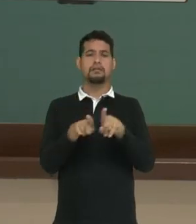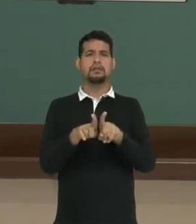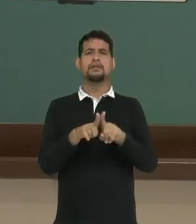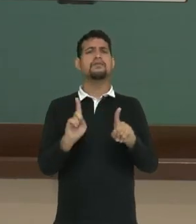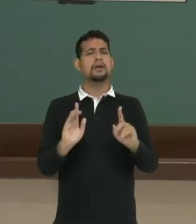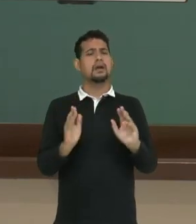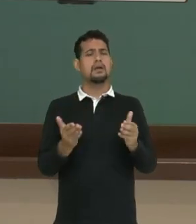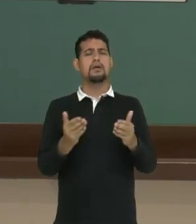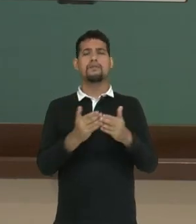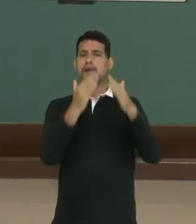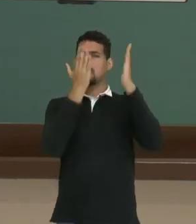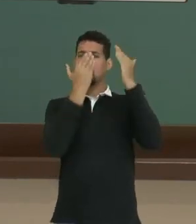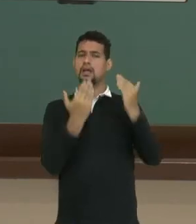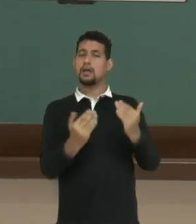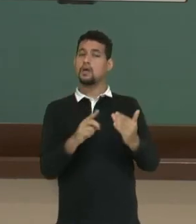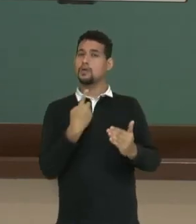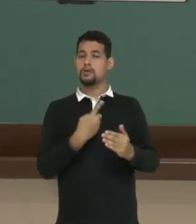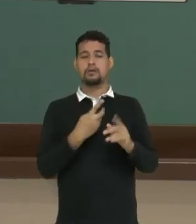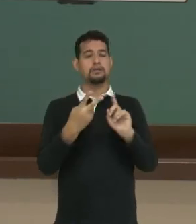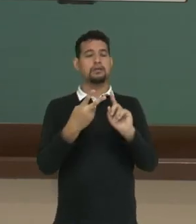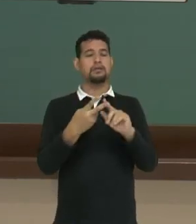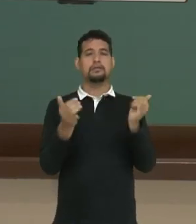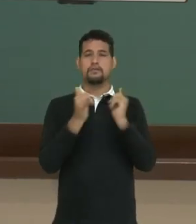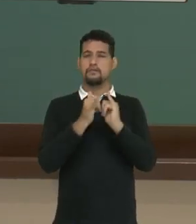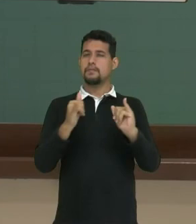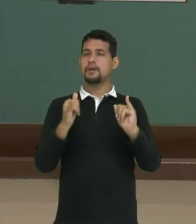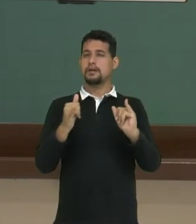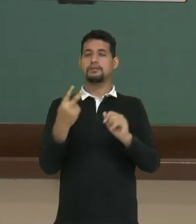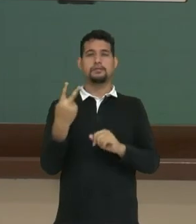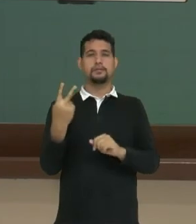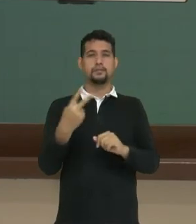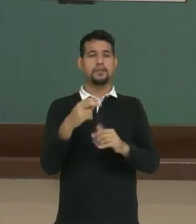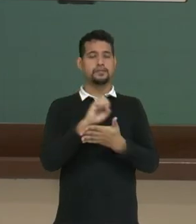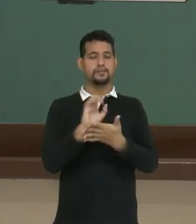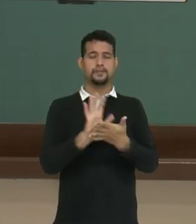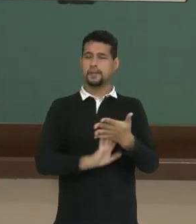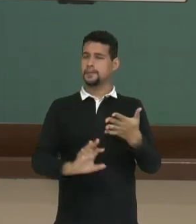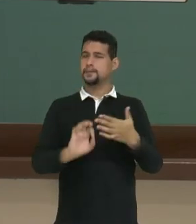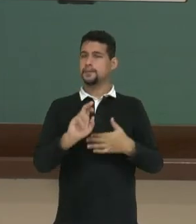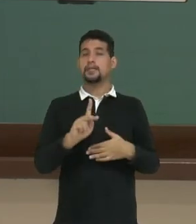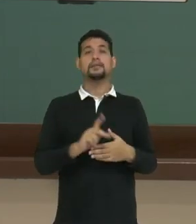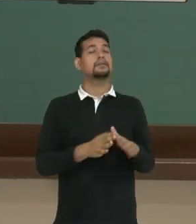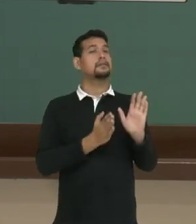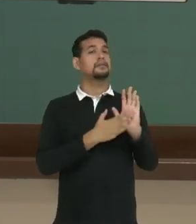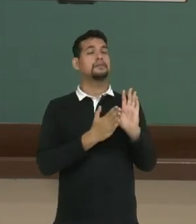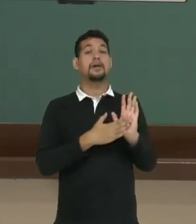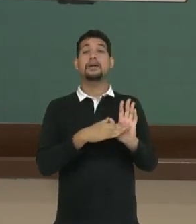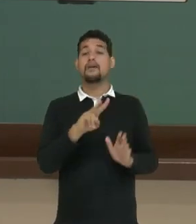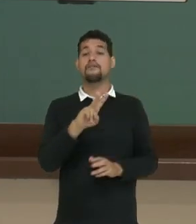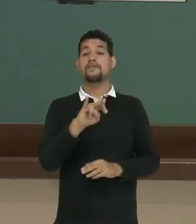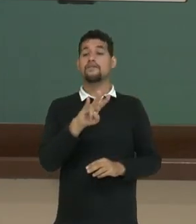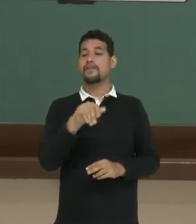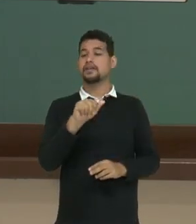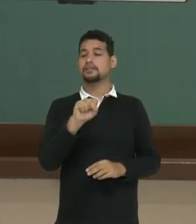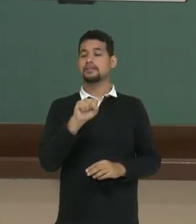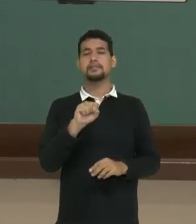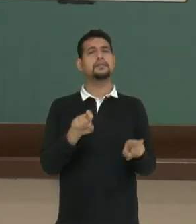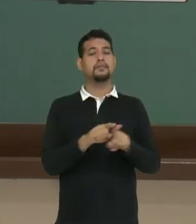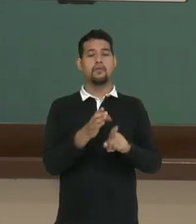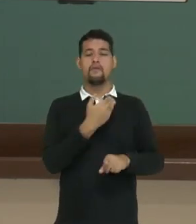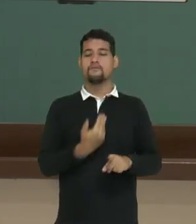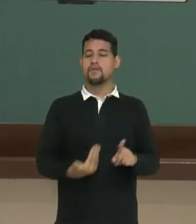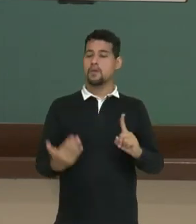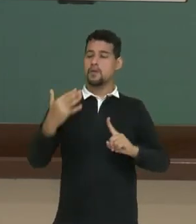vocês agora vão analisar o nosso segundo enunciado da segunda atividade. Então vejam, campanha da Vivas para o governo